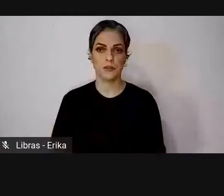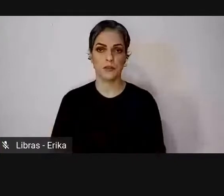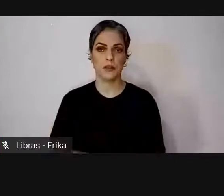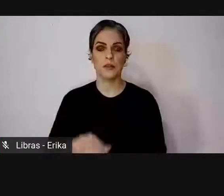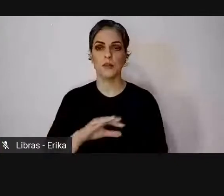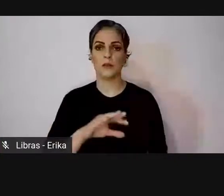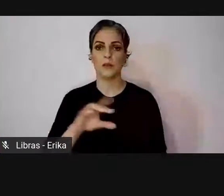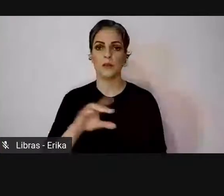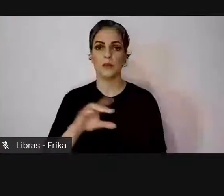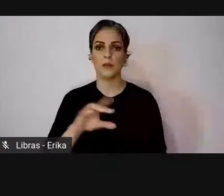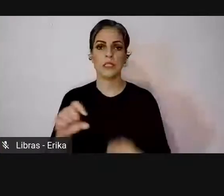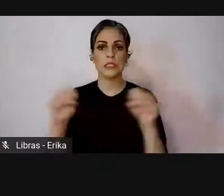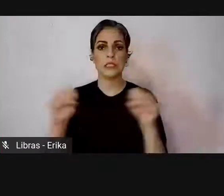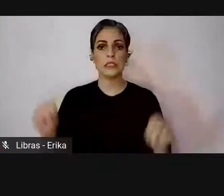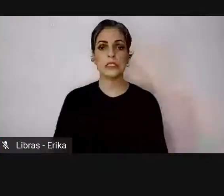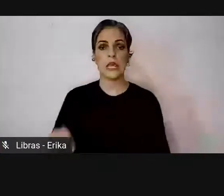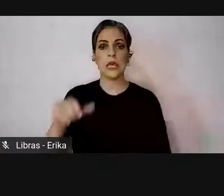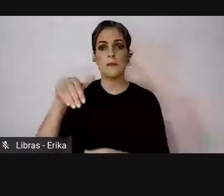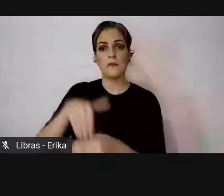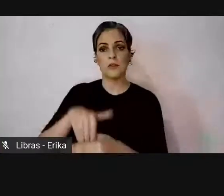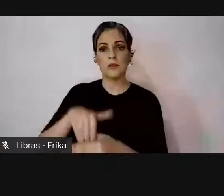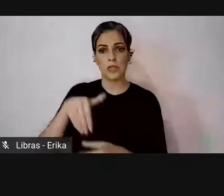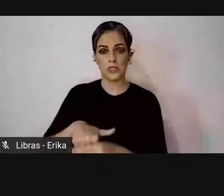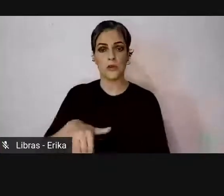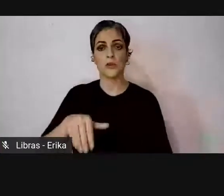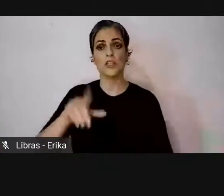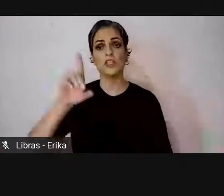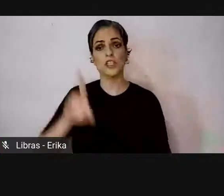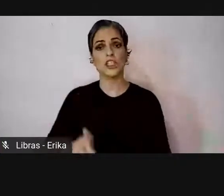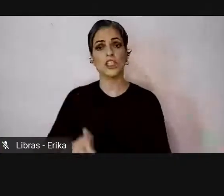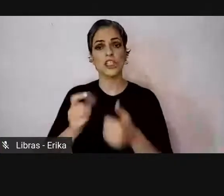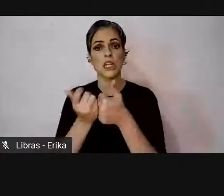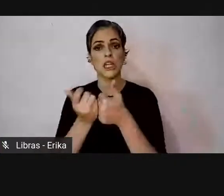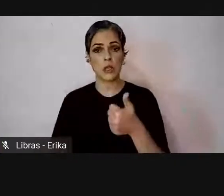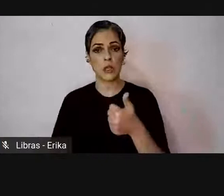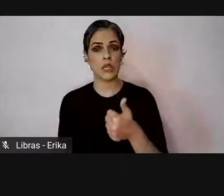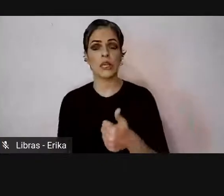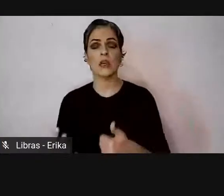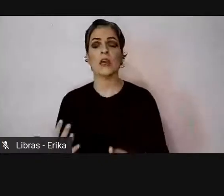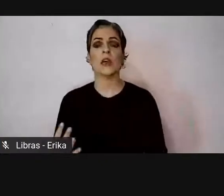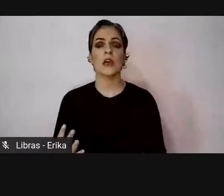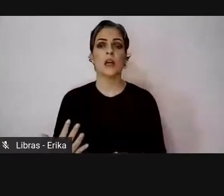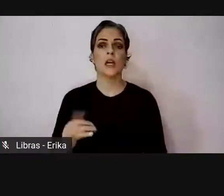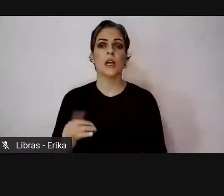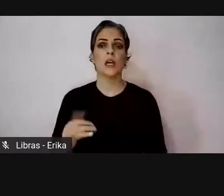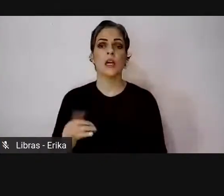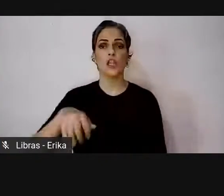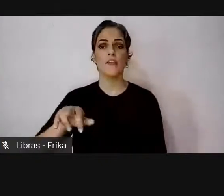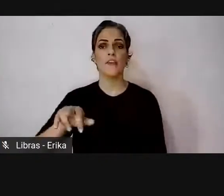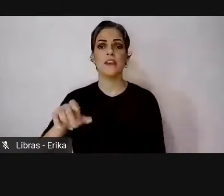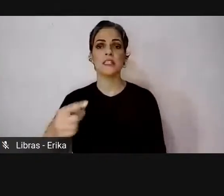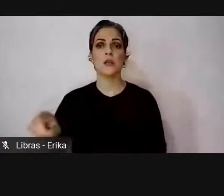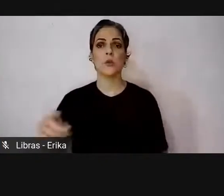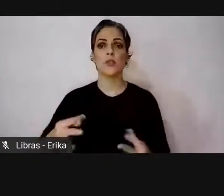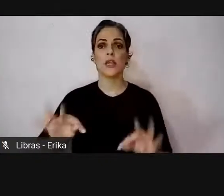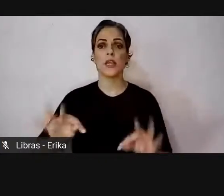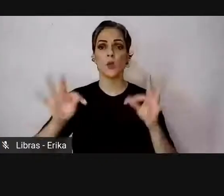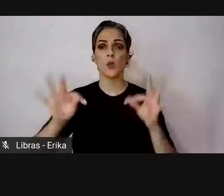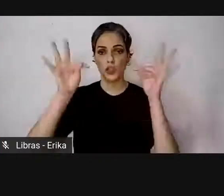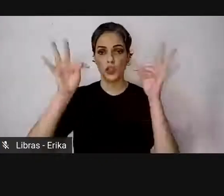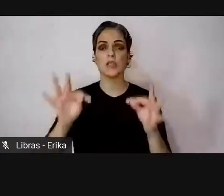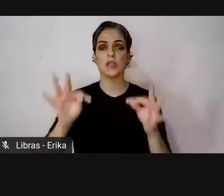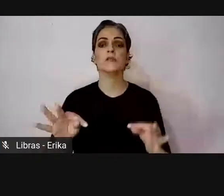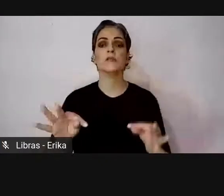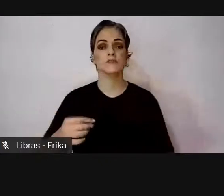Diretoria de Inovação e Tecnologia, né, de Informação, e